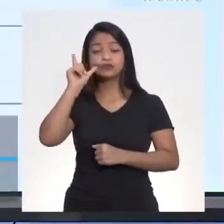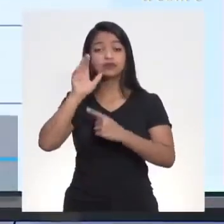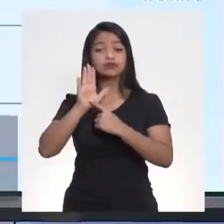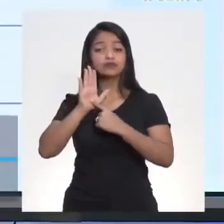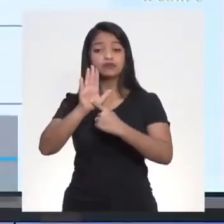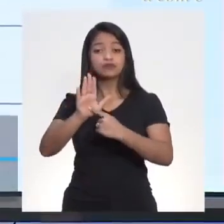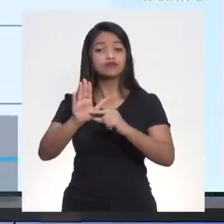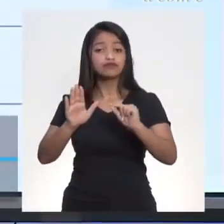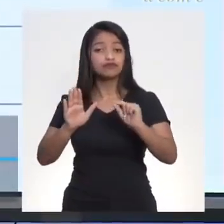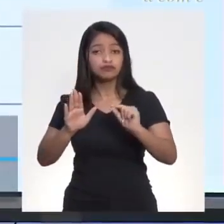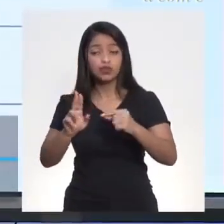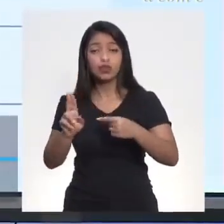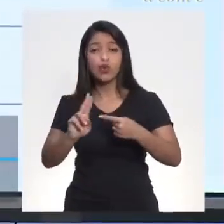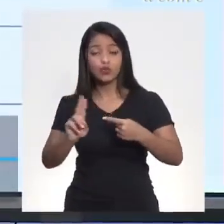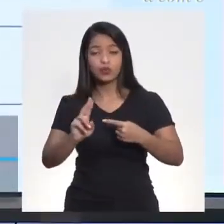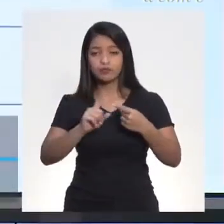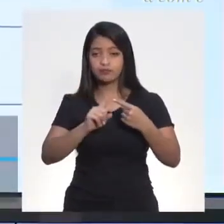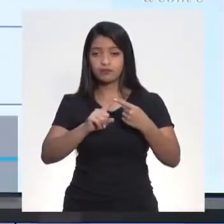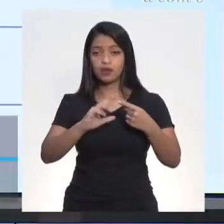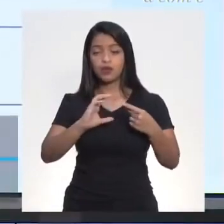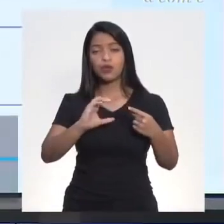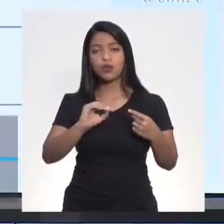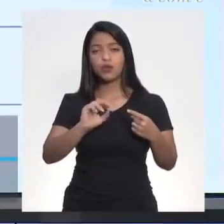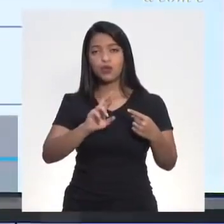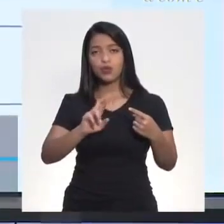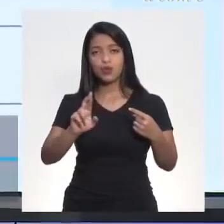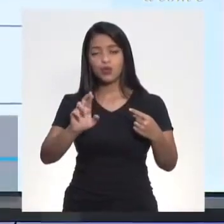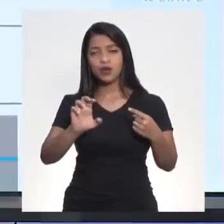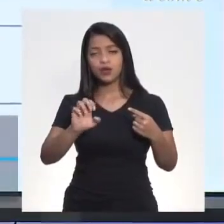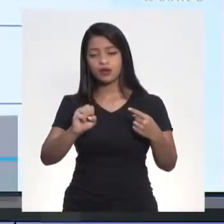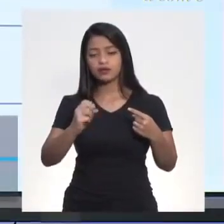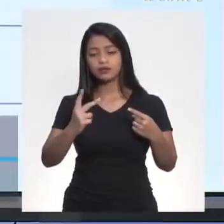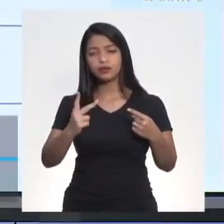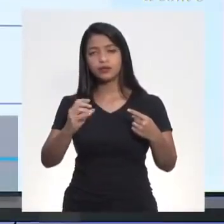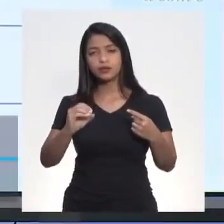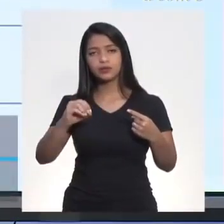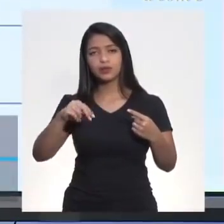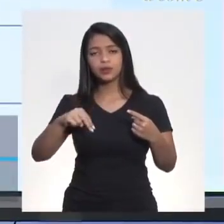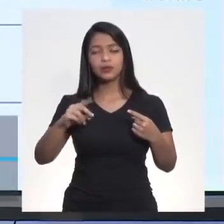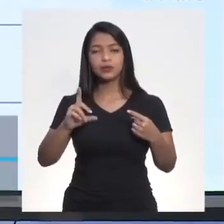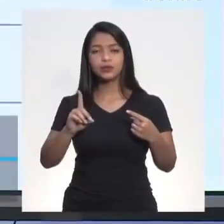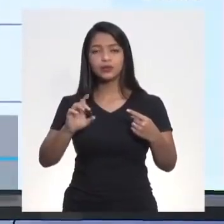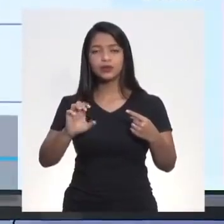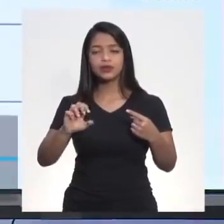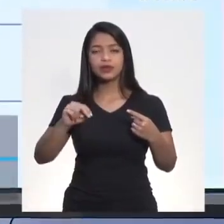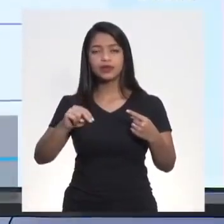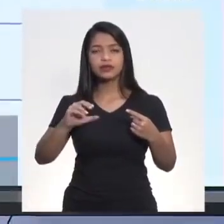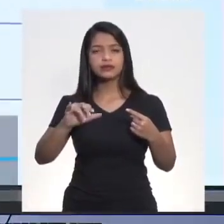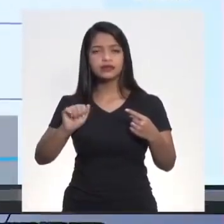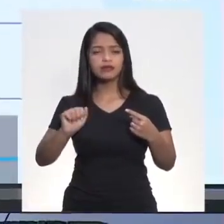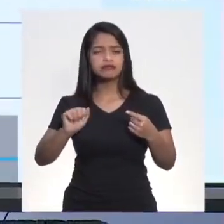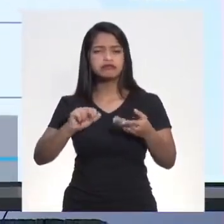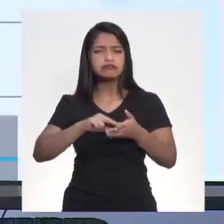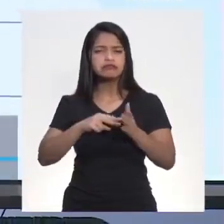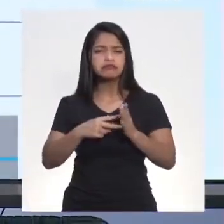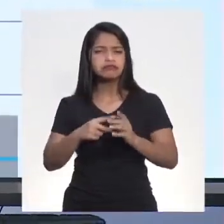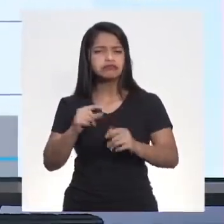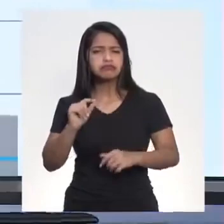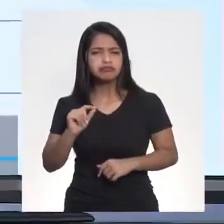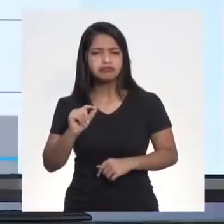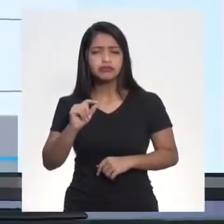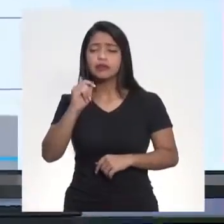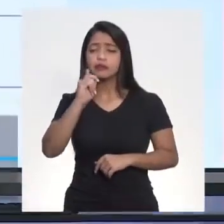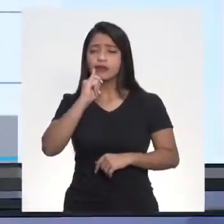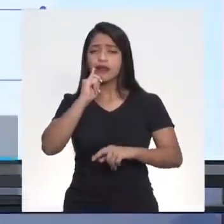da correspondência, né? Então, correspondência é como se eu transportasse o determinado ângulo e visse